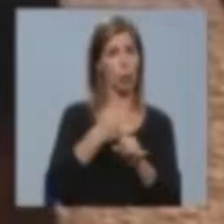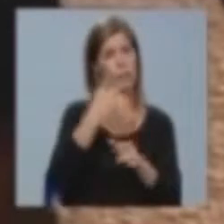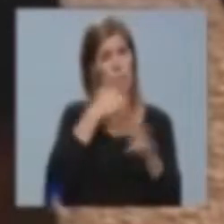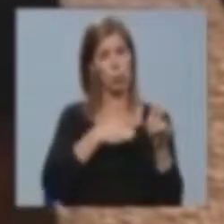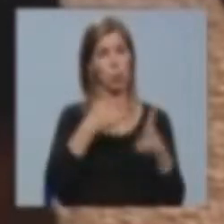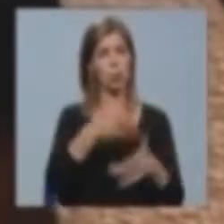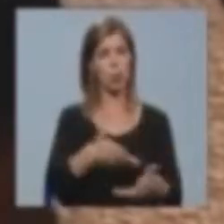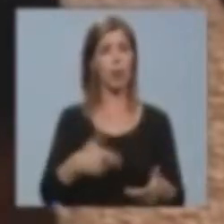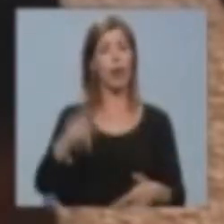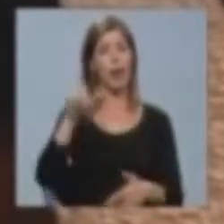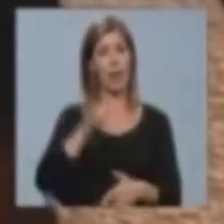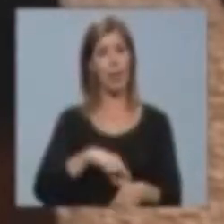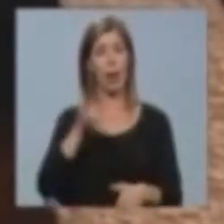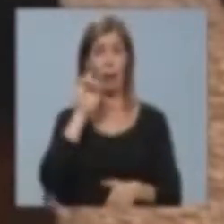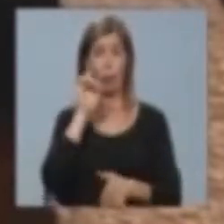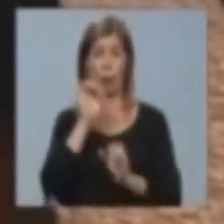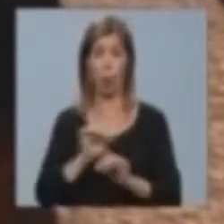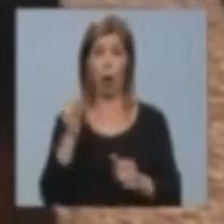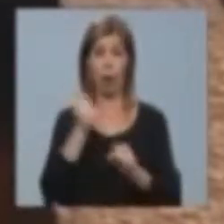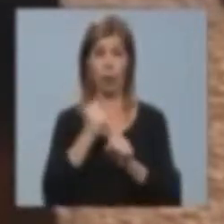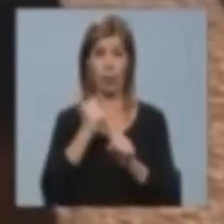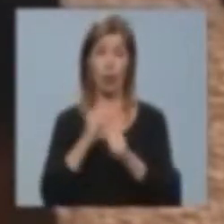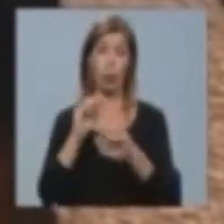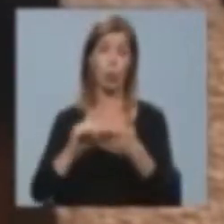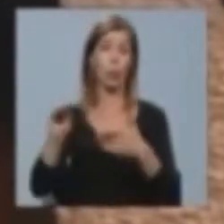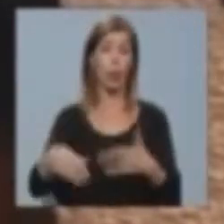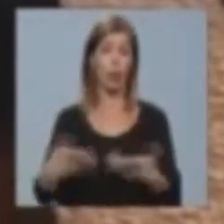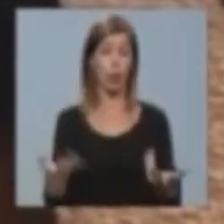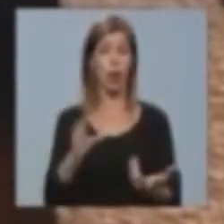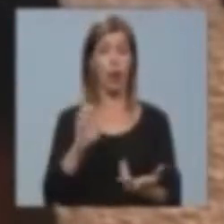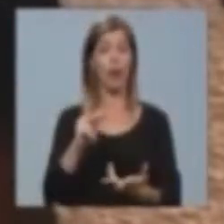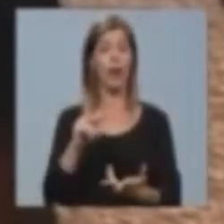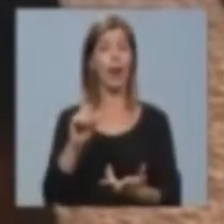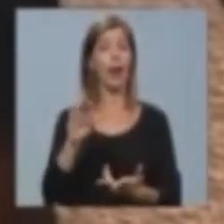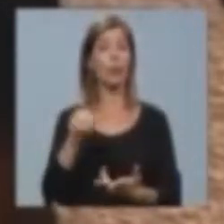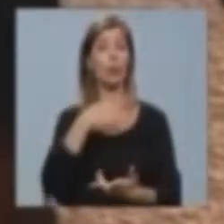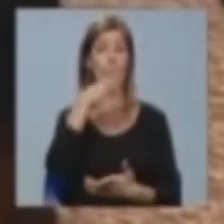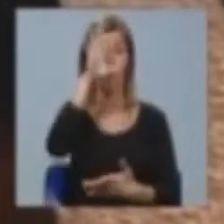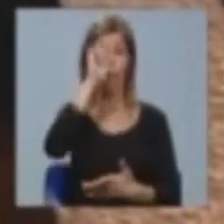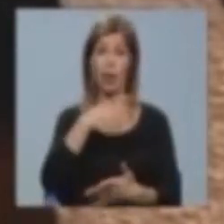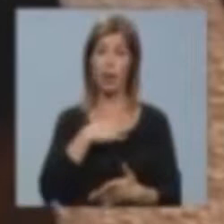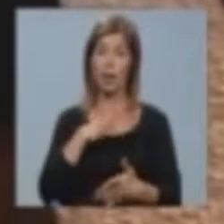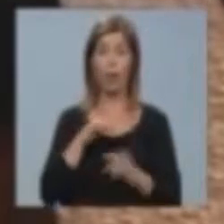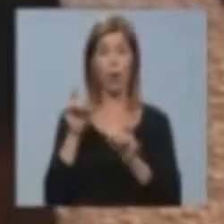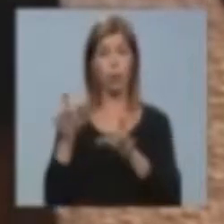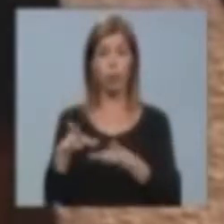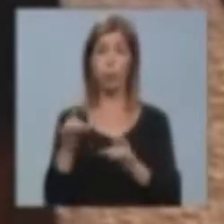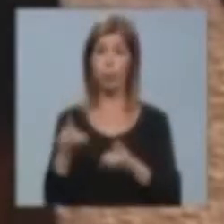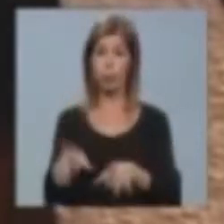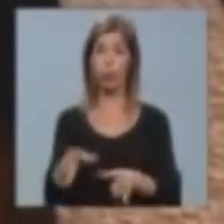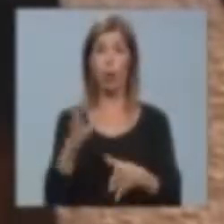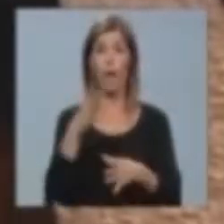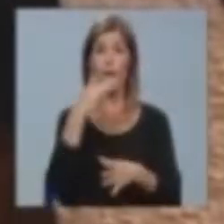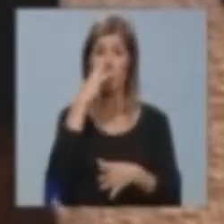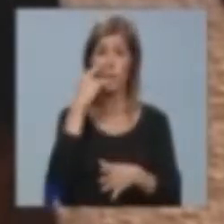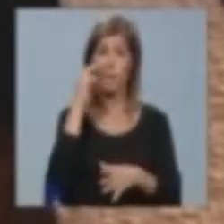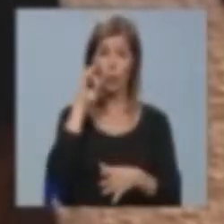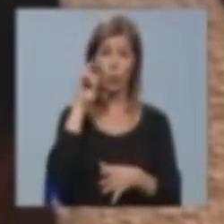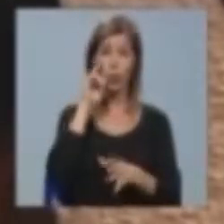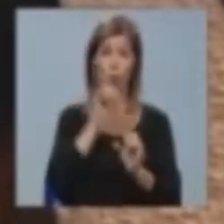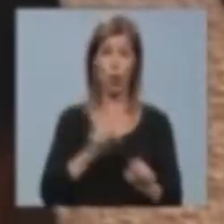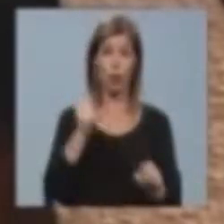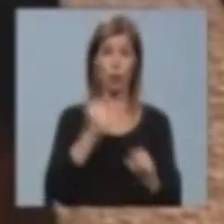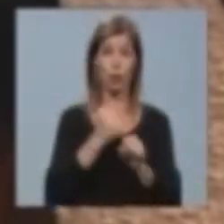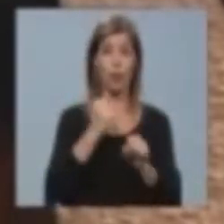falou também da precariedade. Carlos César garantiu que é a ideia do governo combater a precariedade, de integrar os precários da